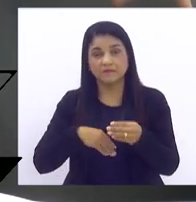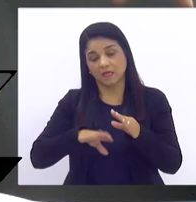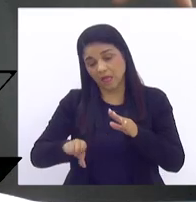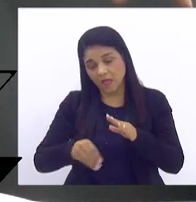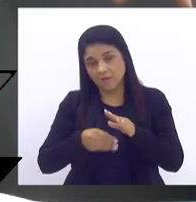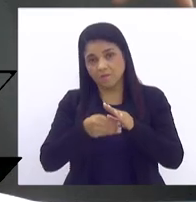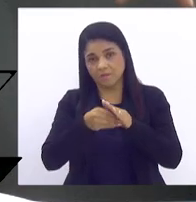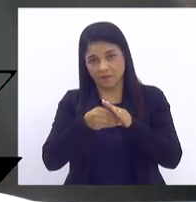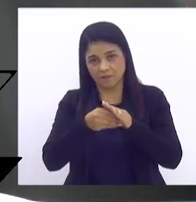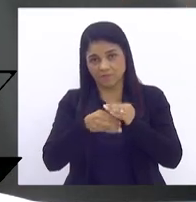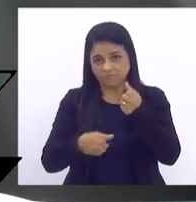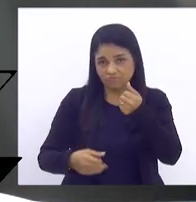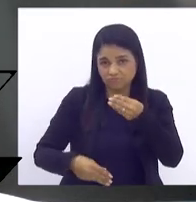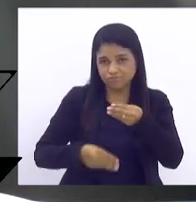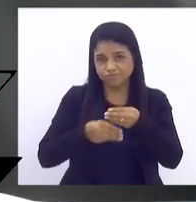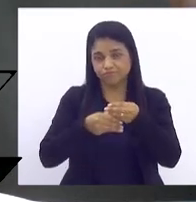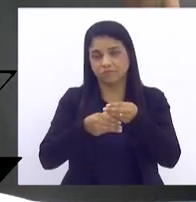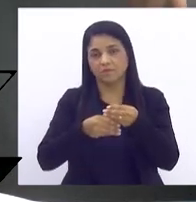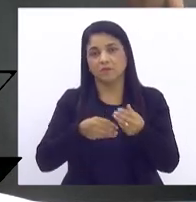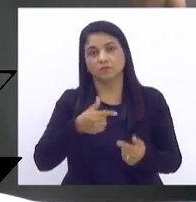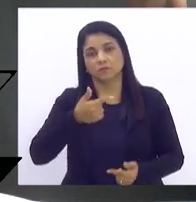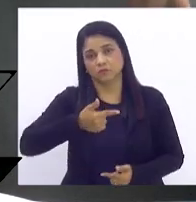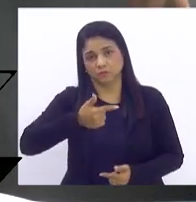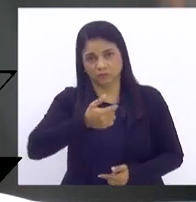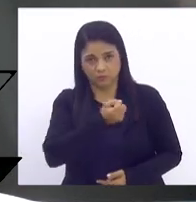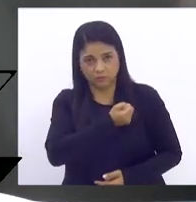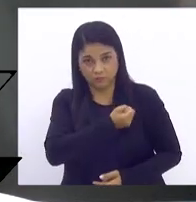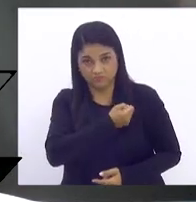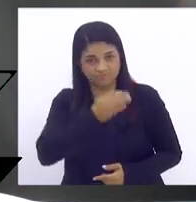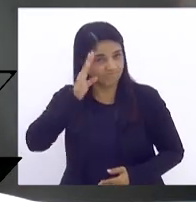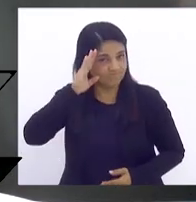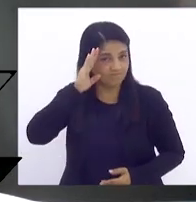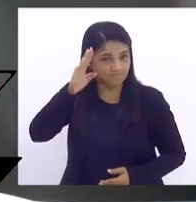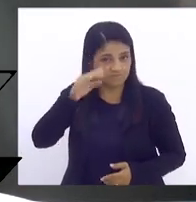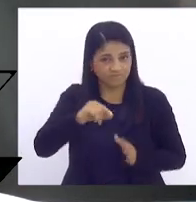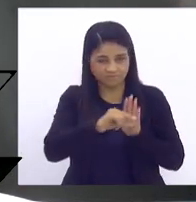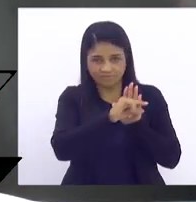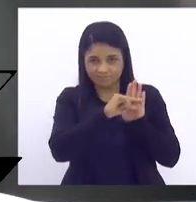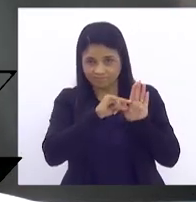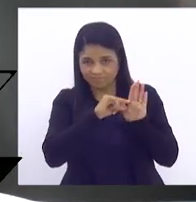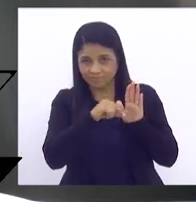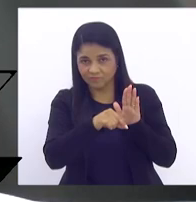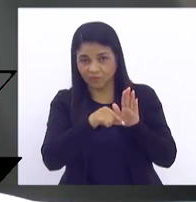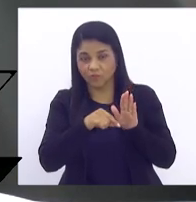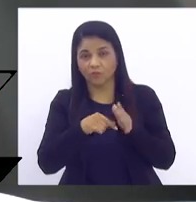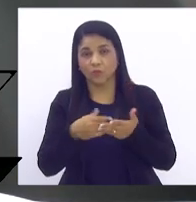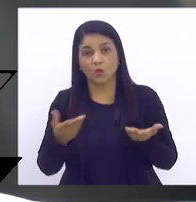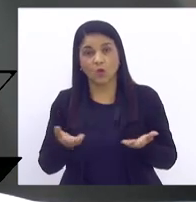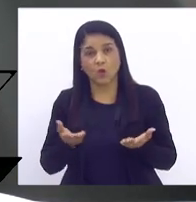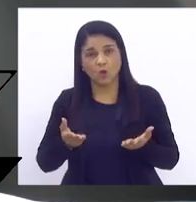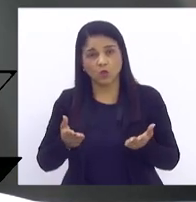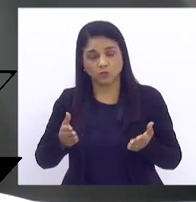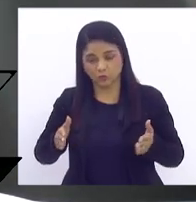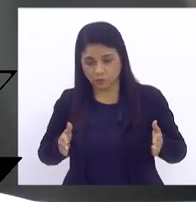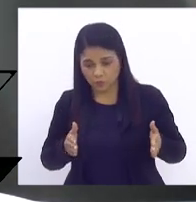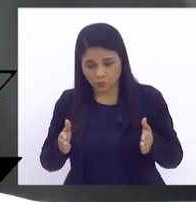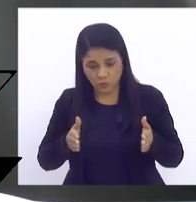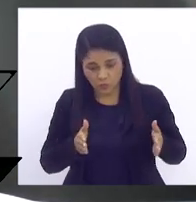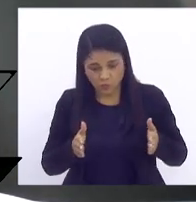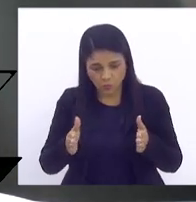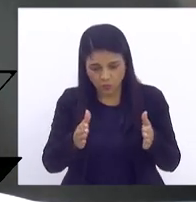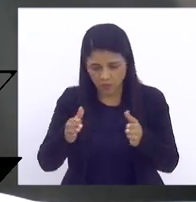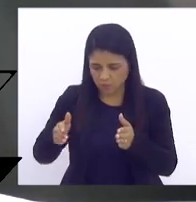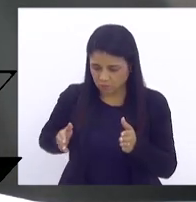2 fundamental. Porque as faixas de domínio hoje dos rios do